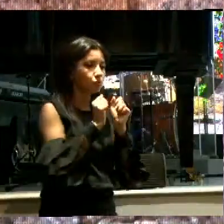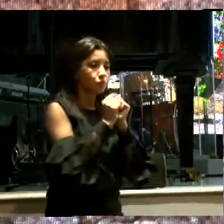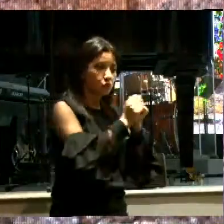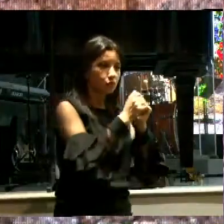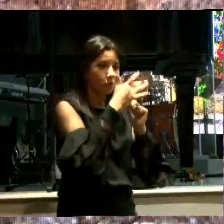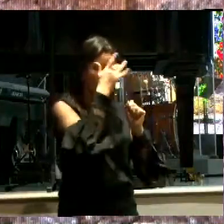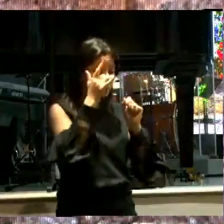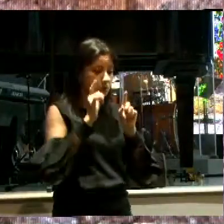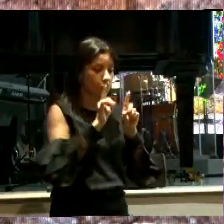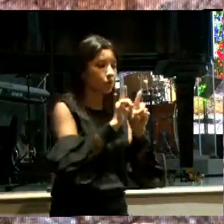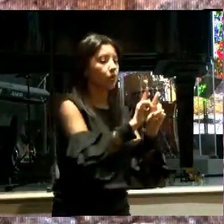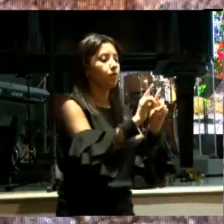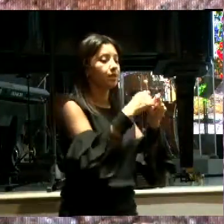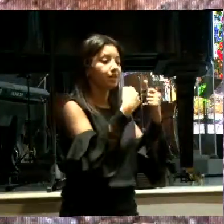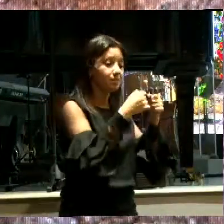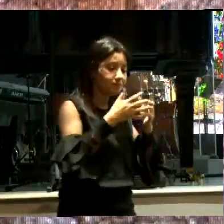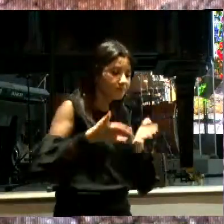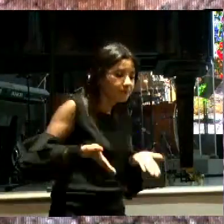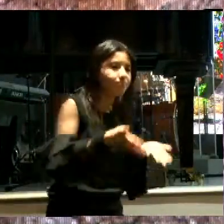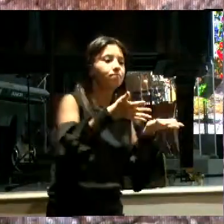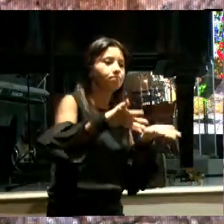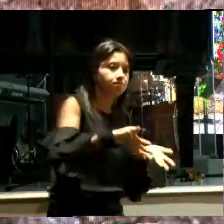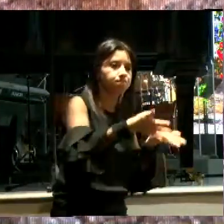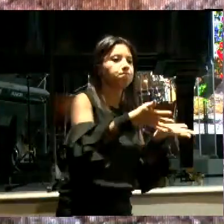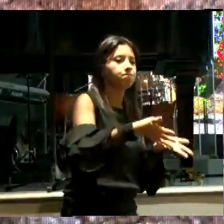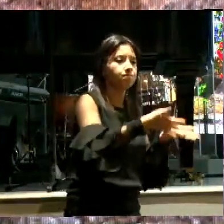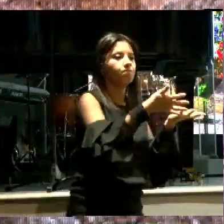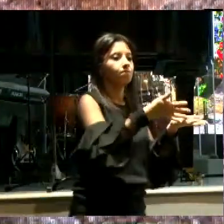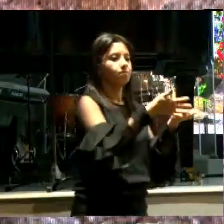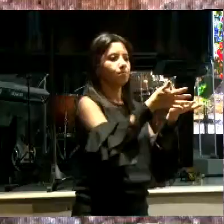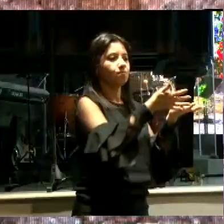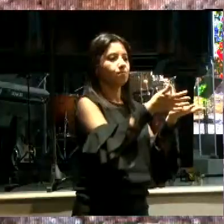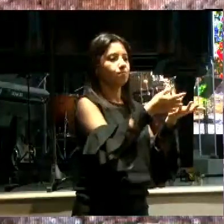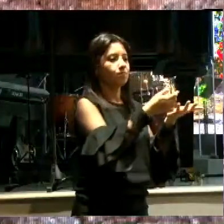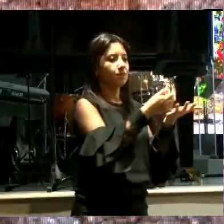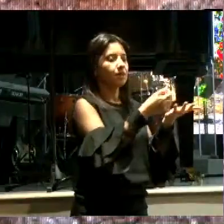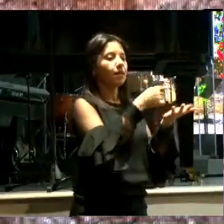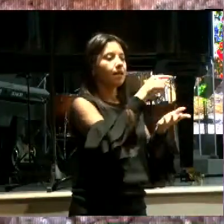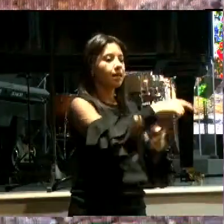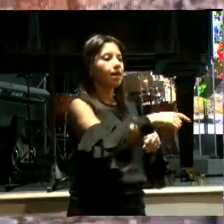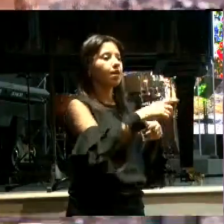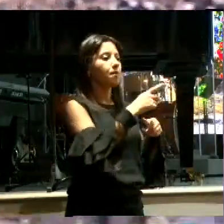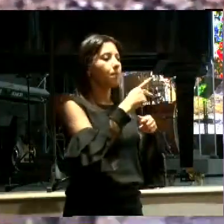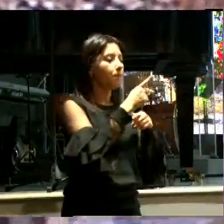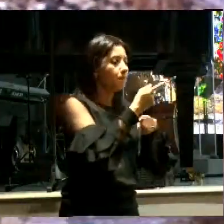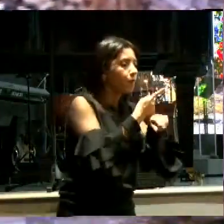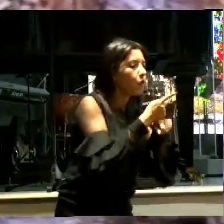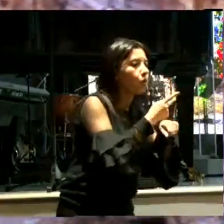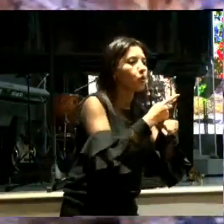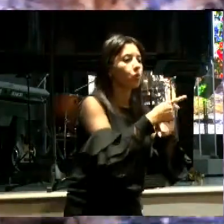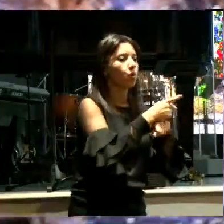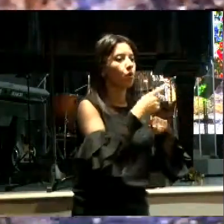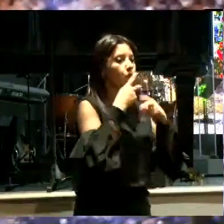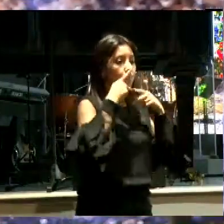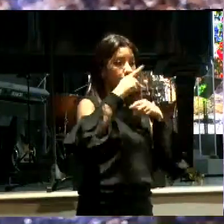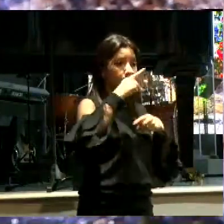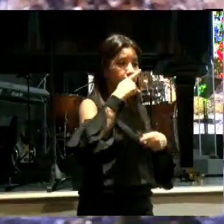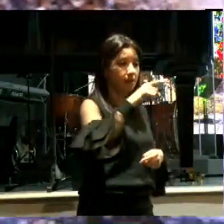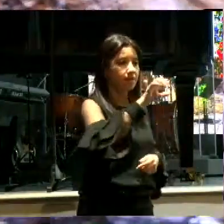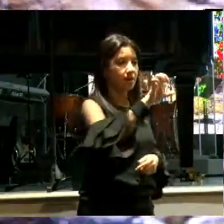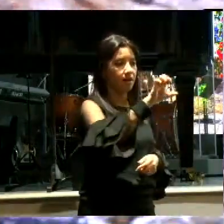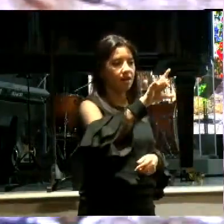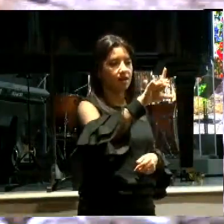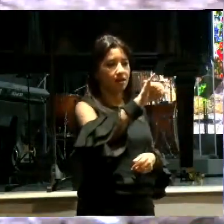era realmente para ele ter chegado, que era em Eliseu, Eliseu manda ele tomar banho. E ele